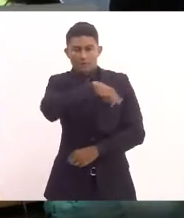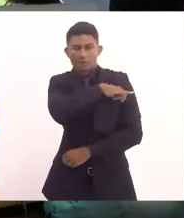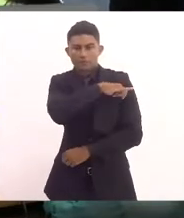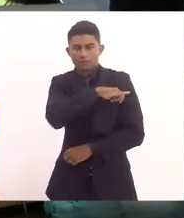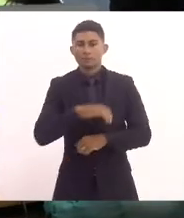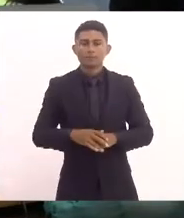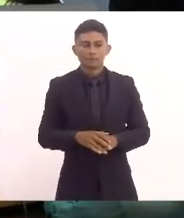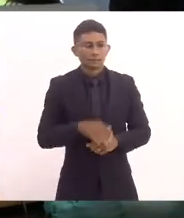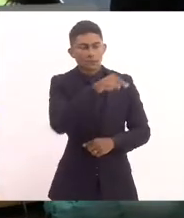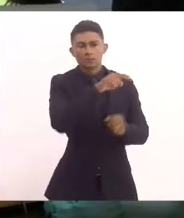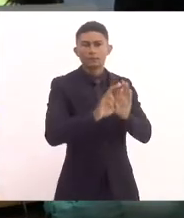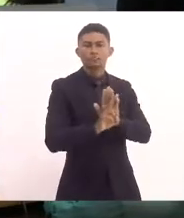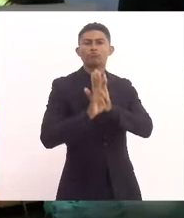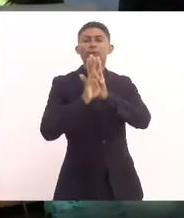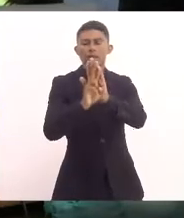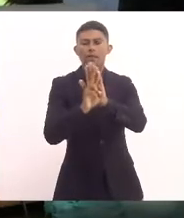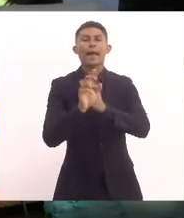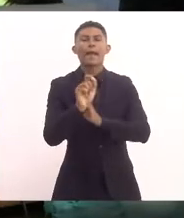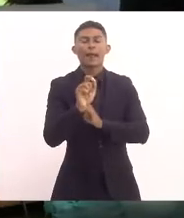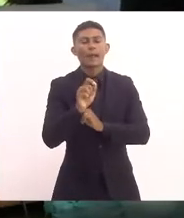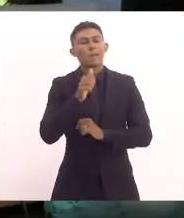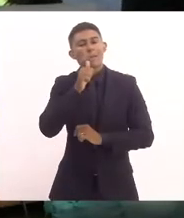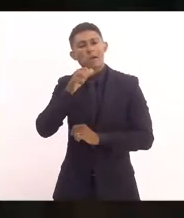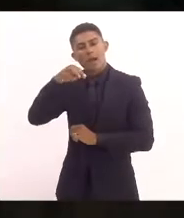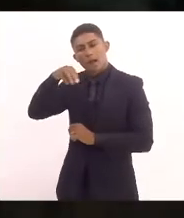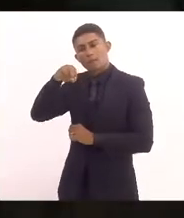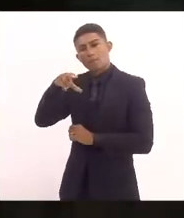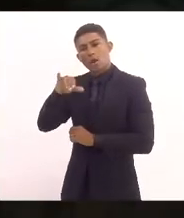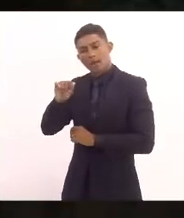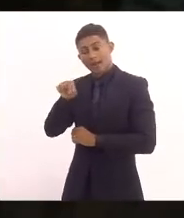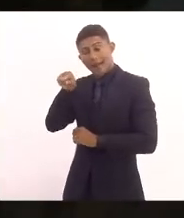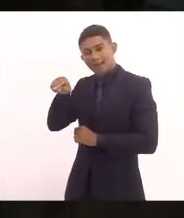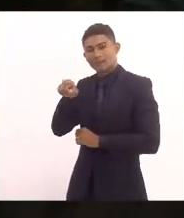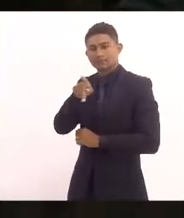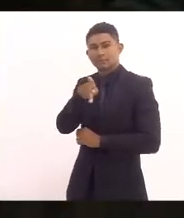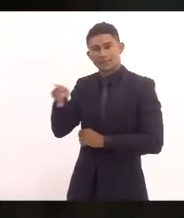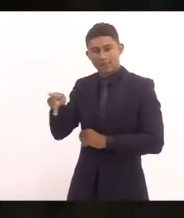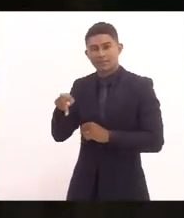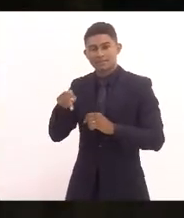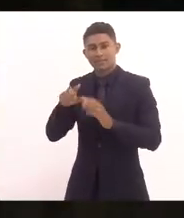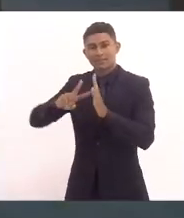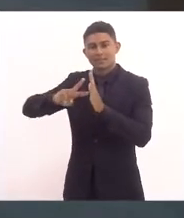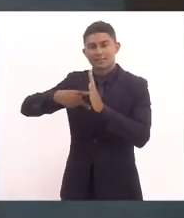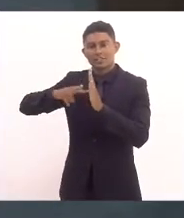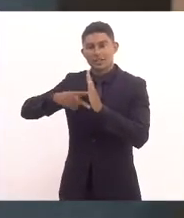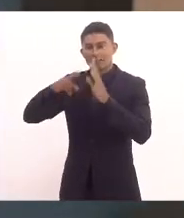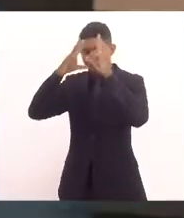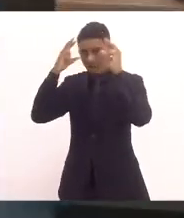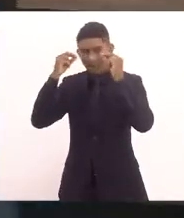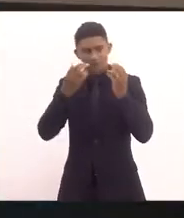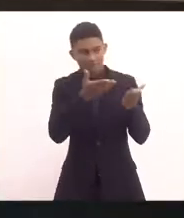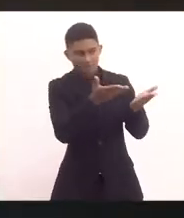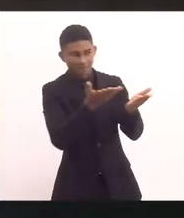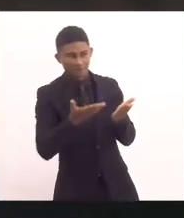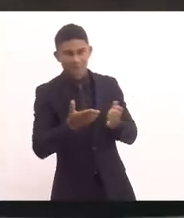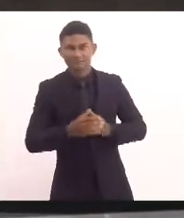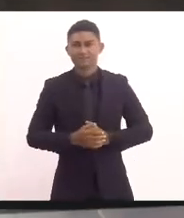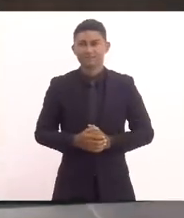ato representando a senhora Mônica Armada, presidente do Sindicato dos Enfermeiros.